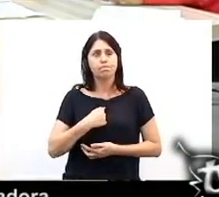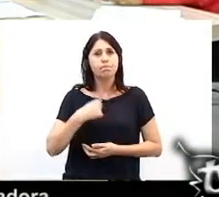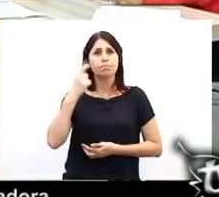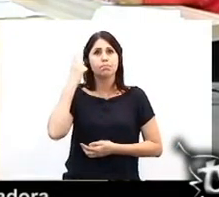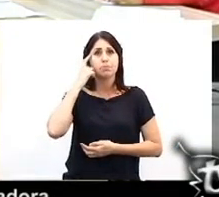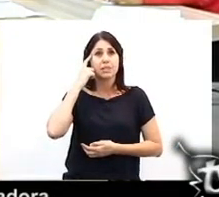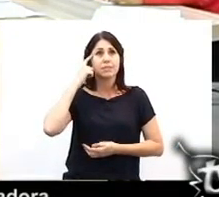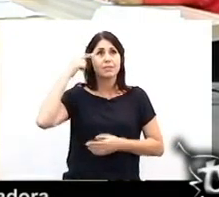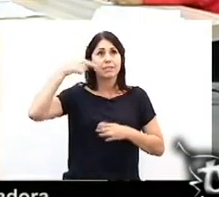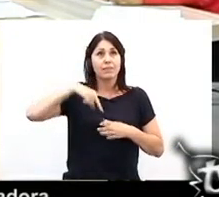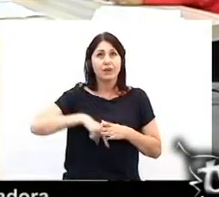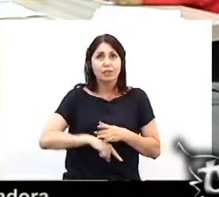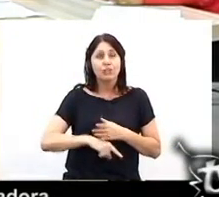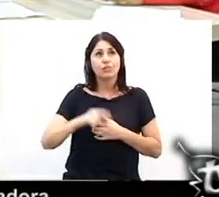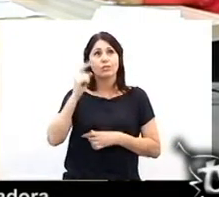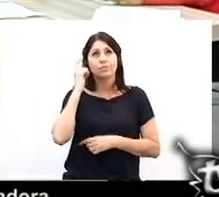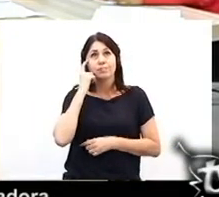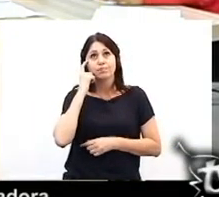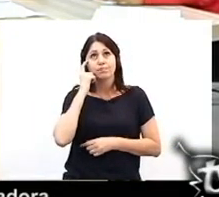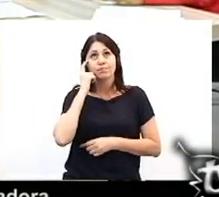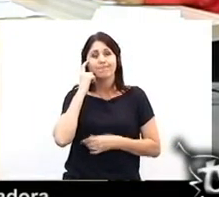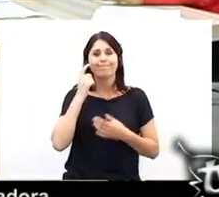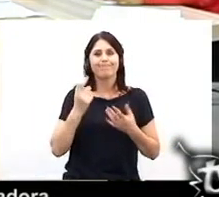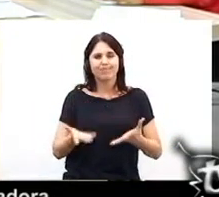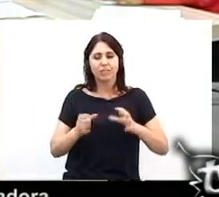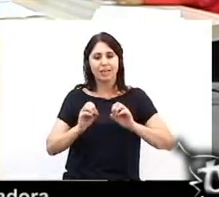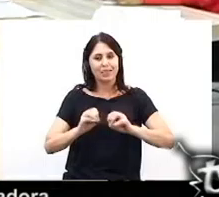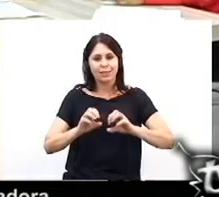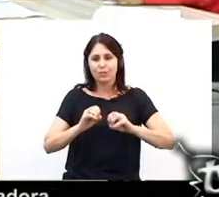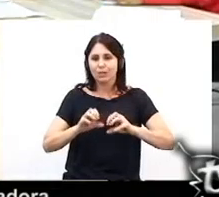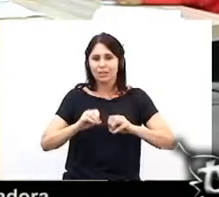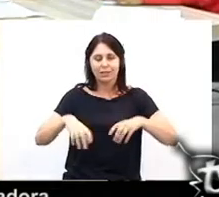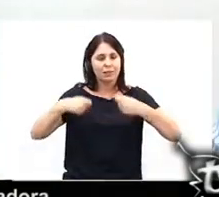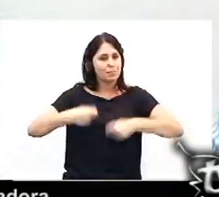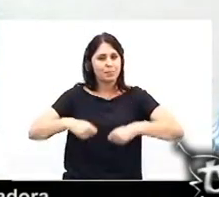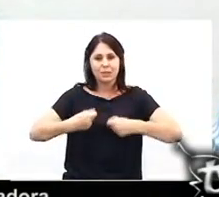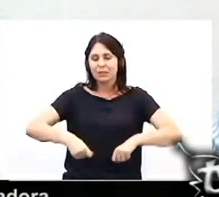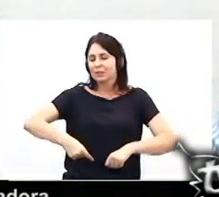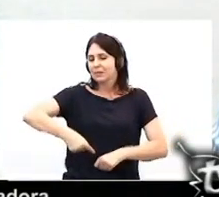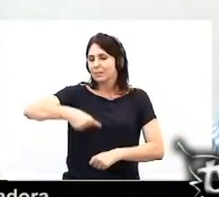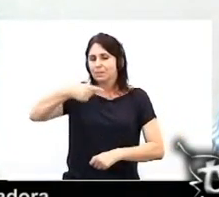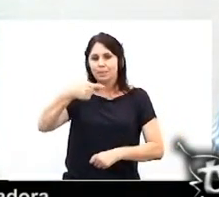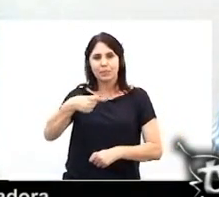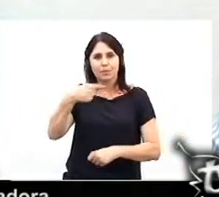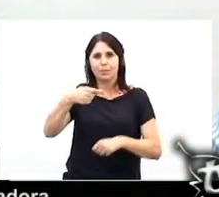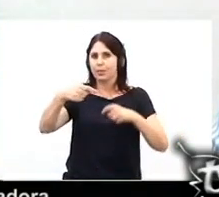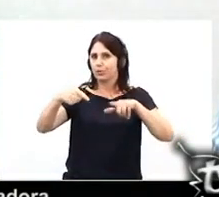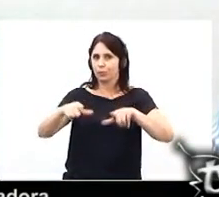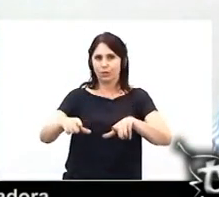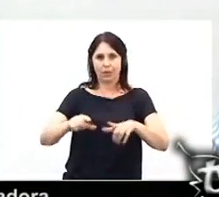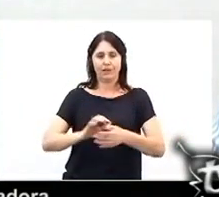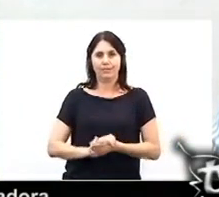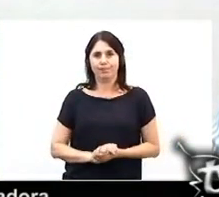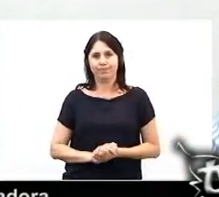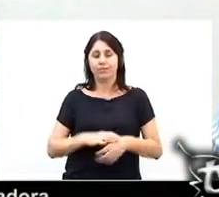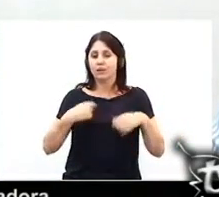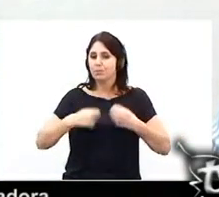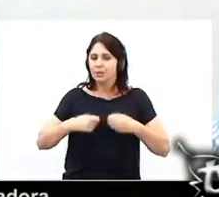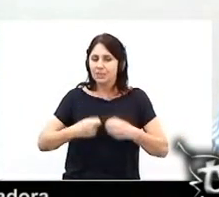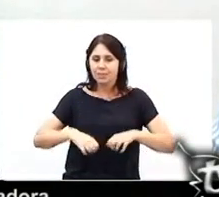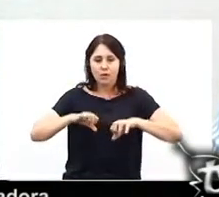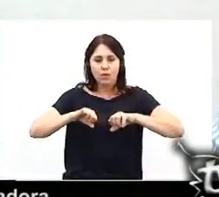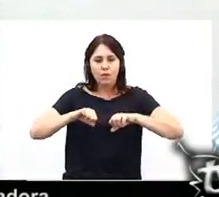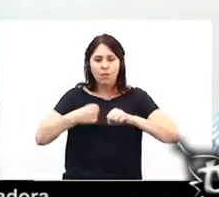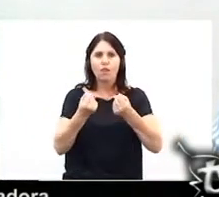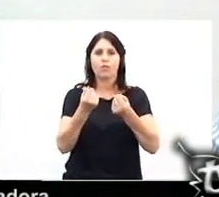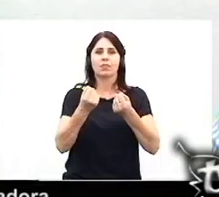de casa mesmo, ele não está seguro, porque a ciclovia... E aí eu fiquei me questionando, assim, porque a educação